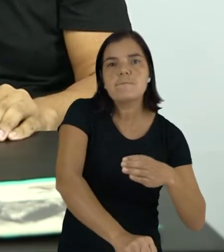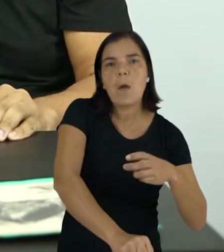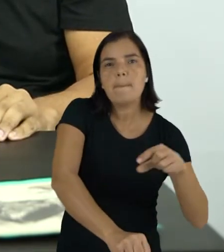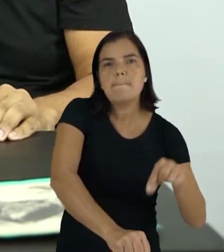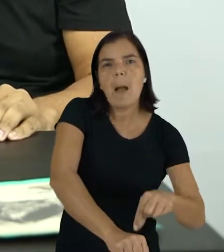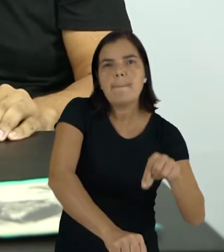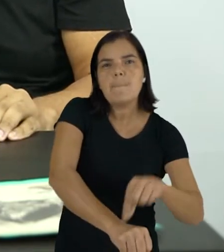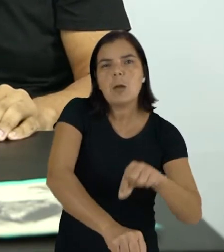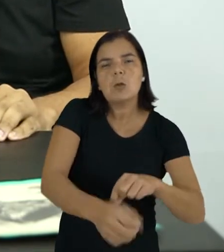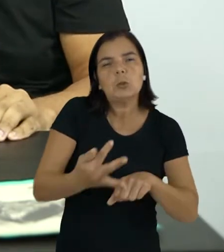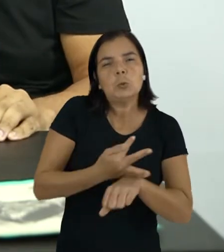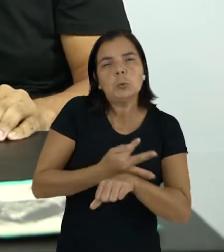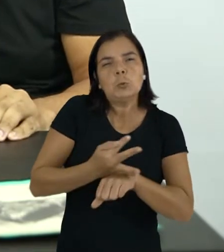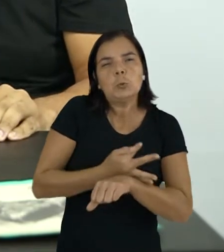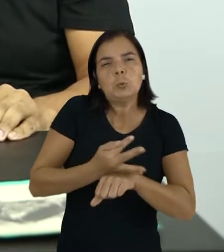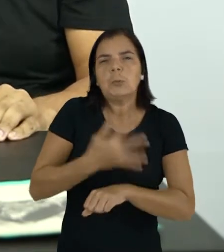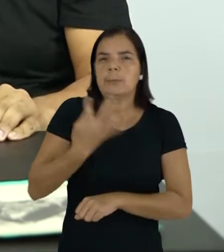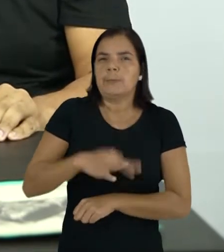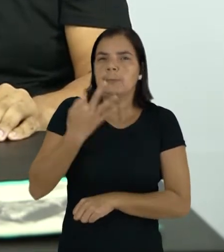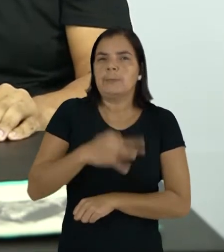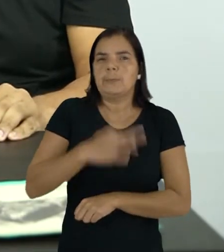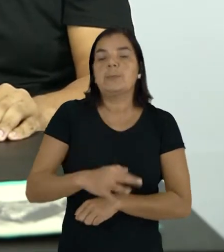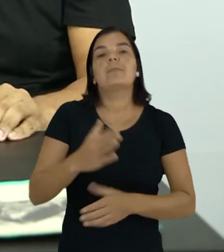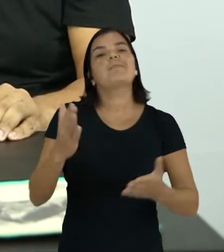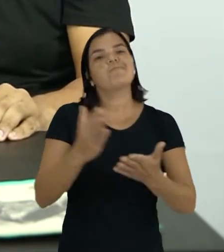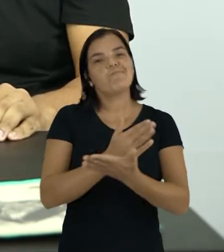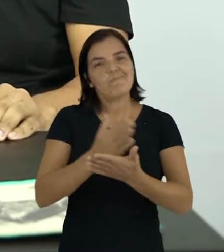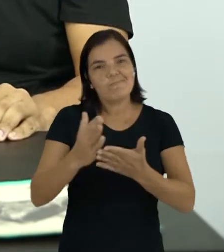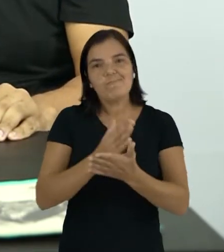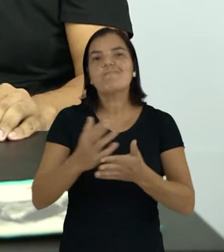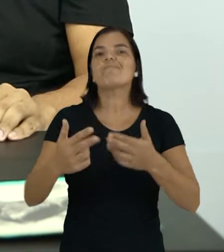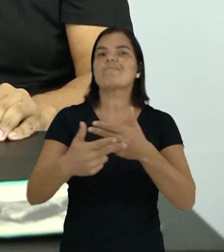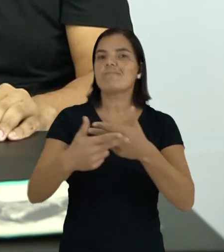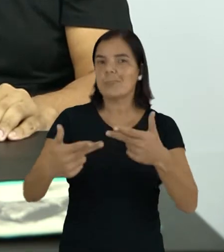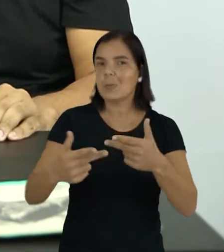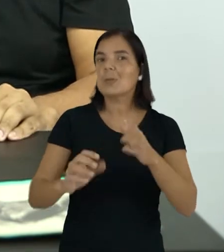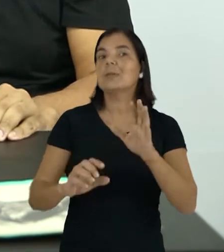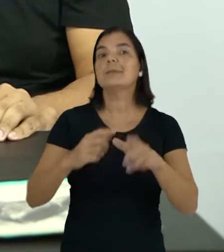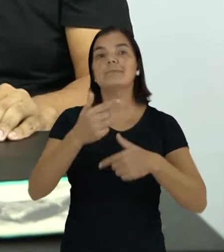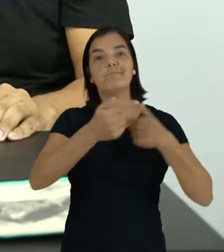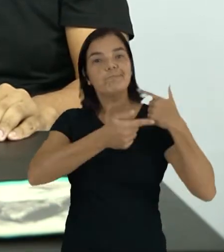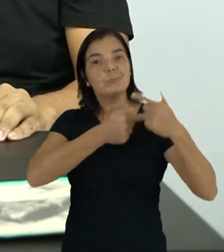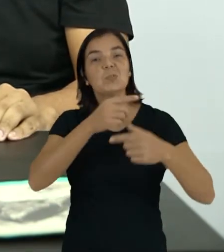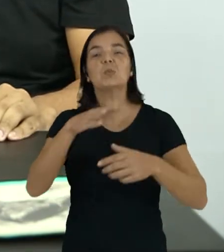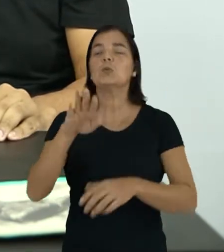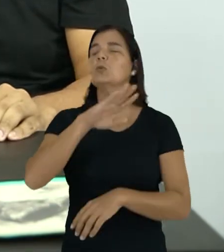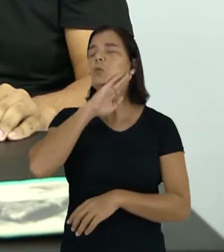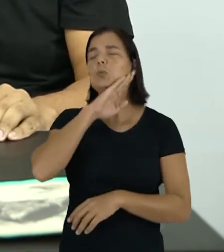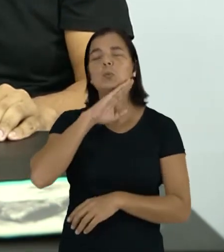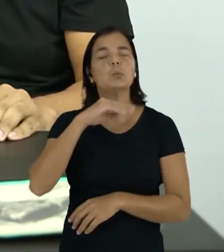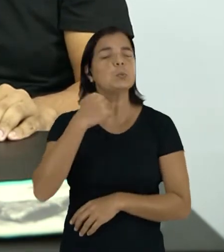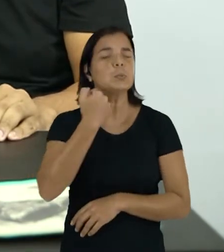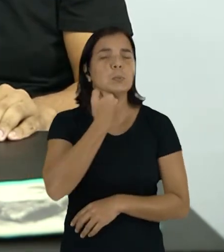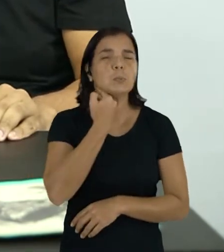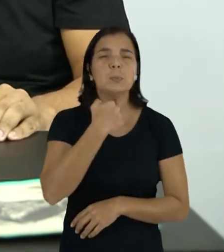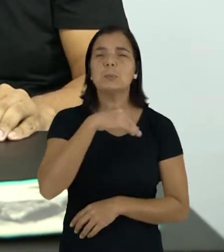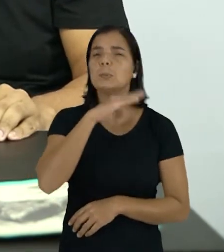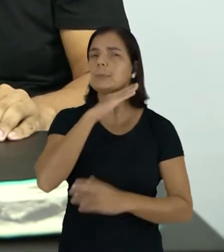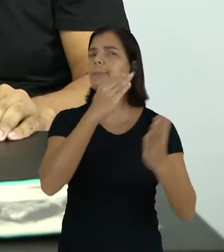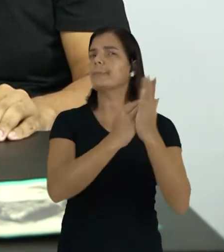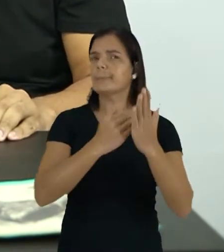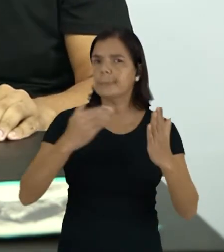vai ter que suportar aquela dor, e em muitas ocasiões isso gera uma febre de